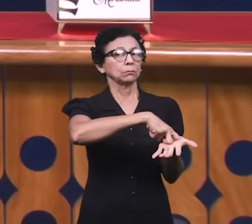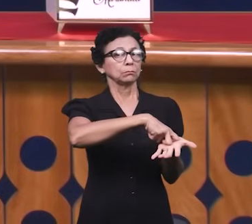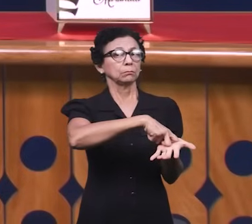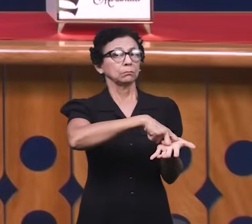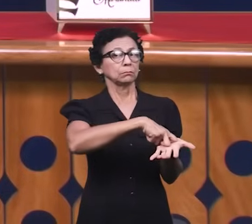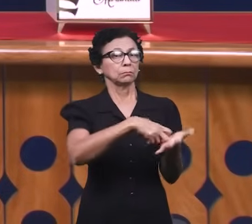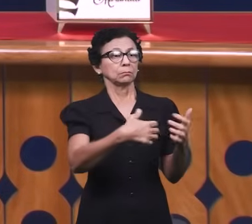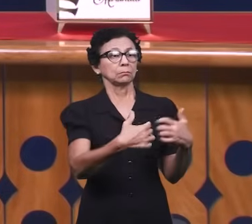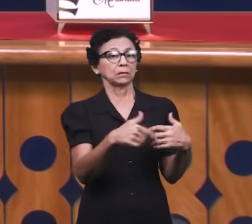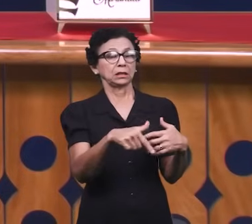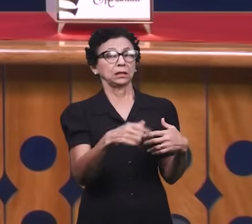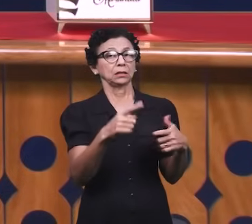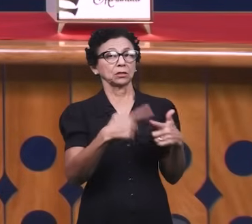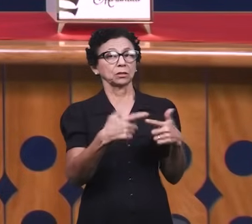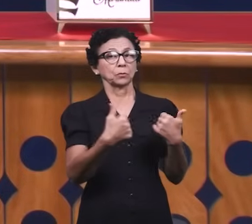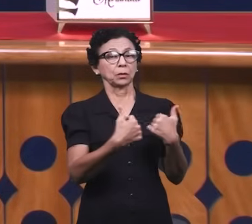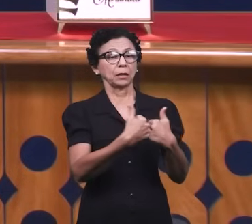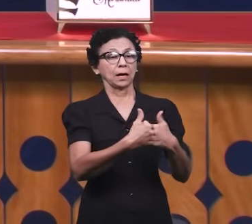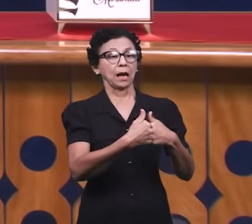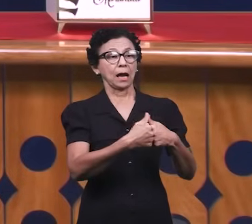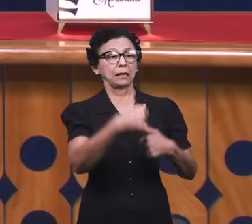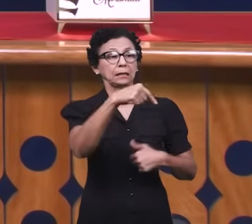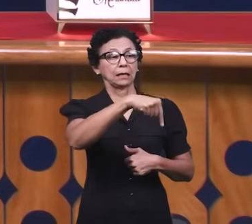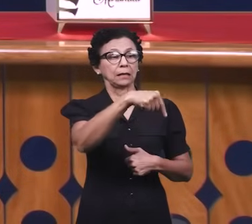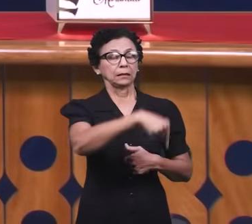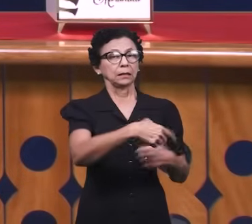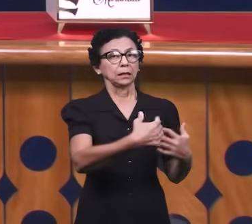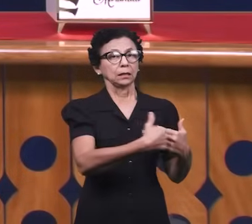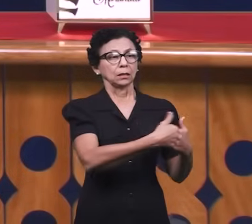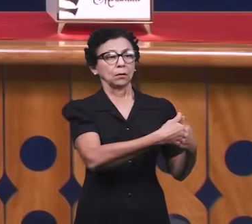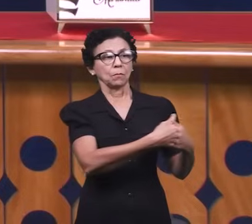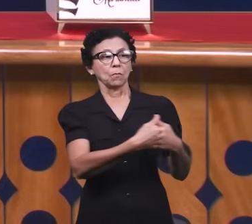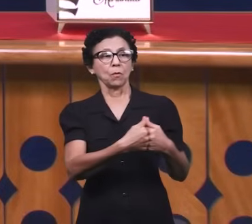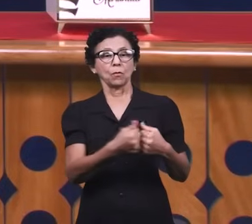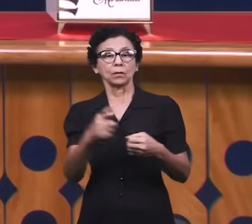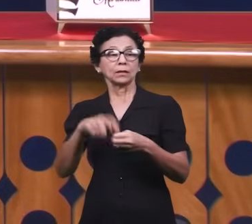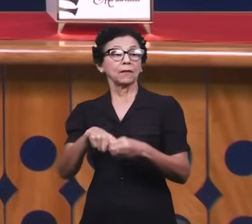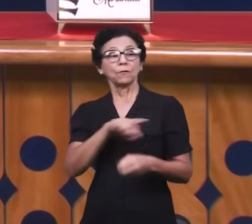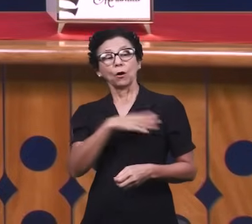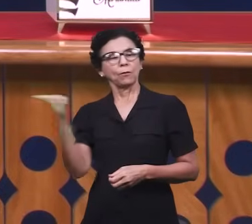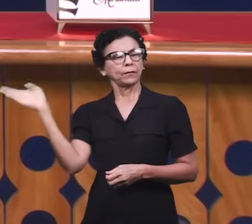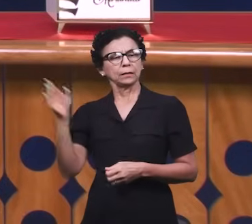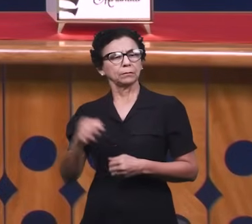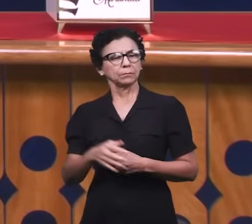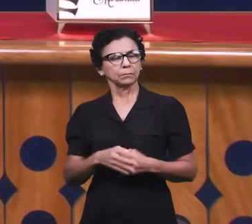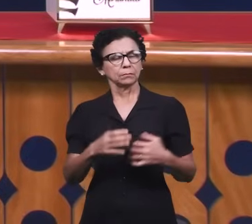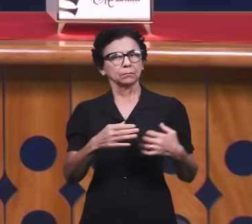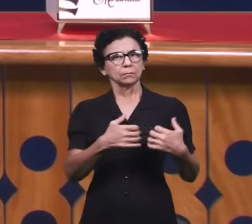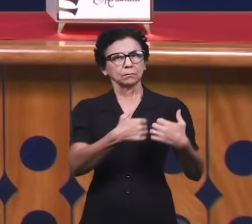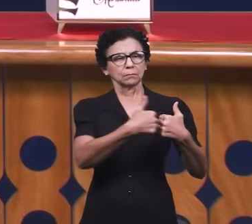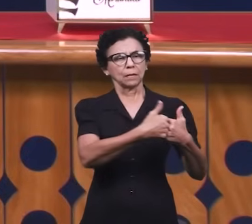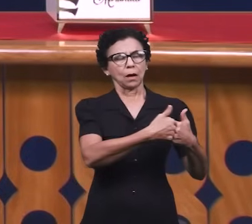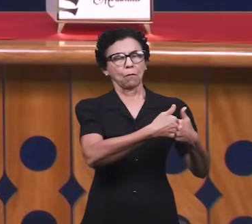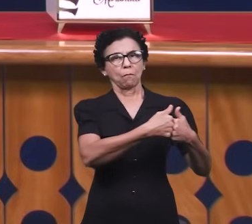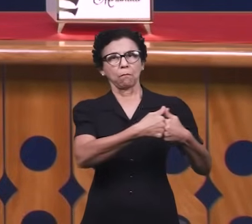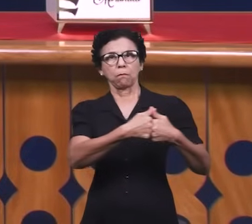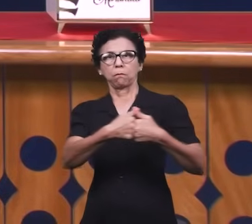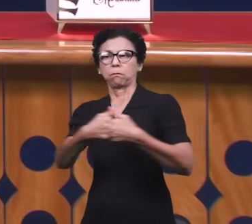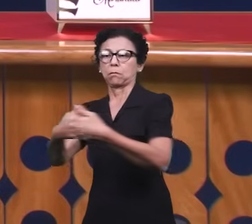mandou devolver a arca. E a arca ficou 20